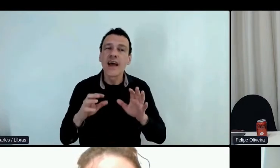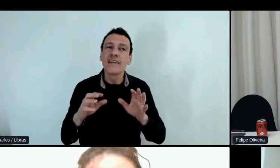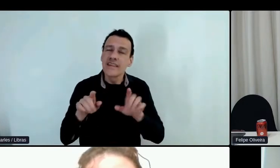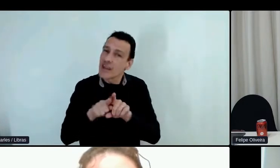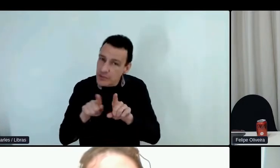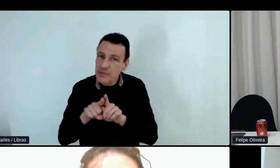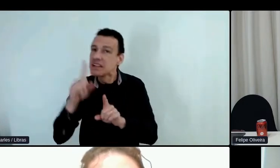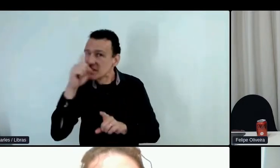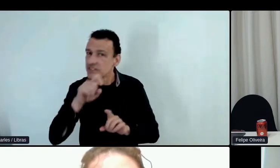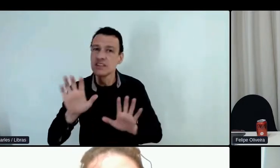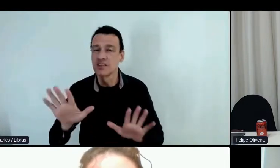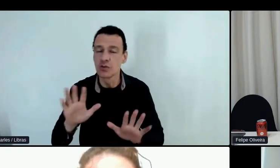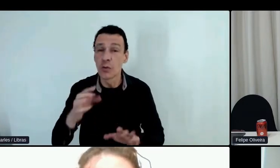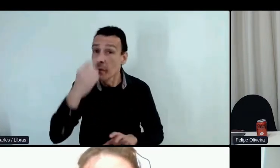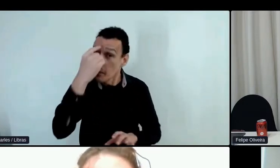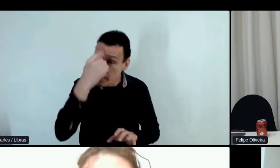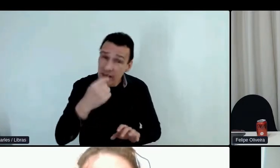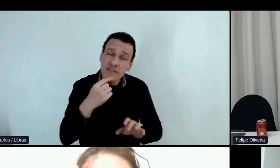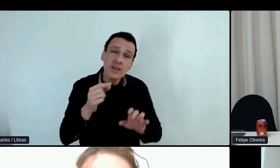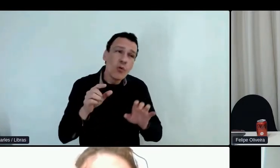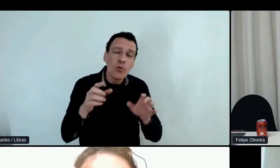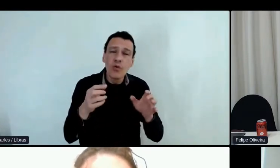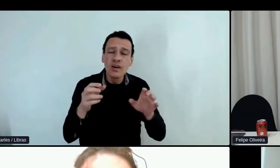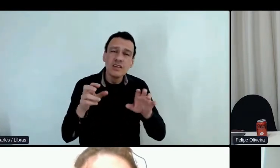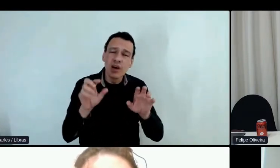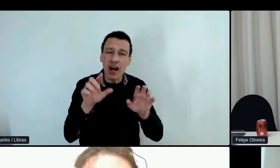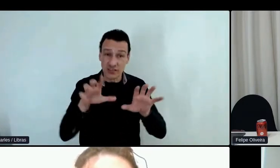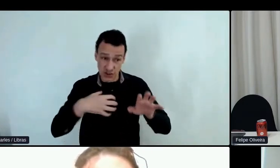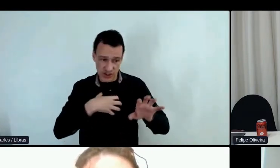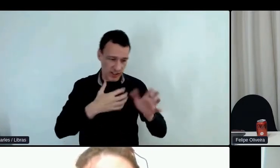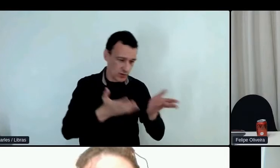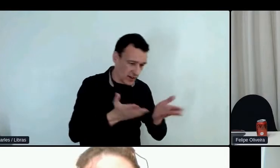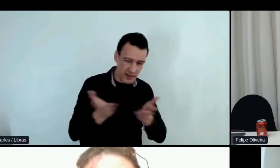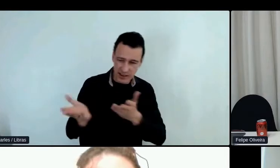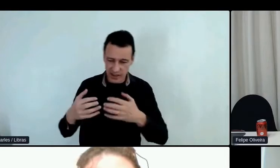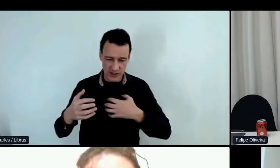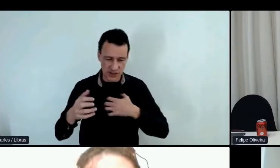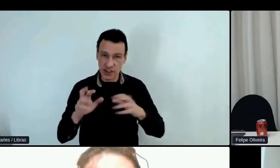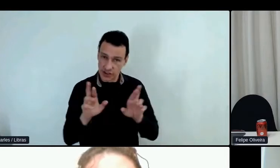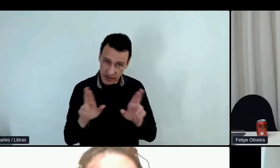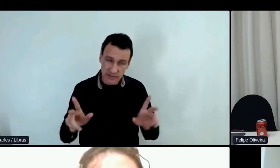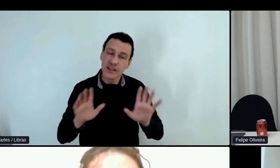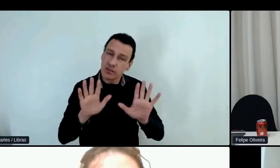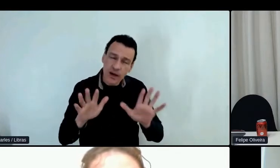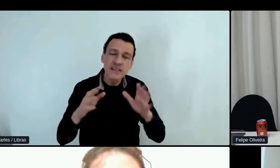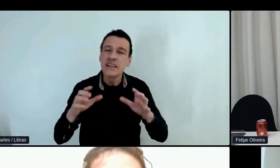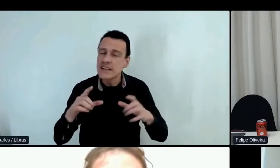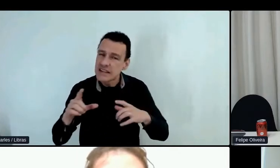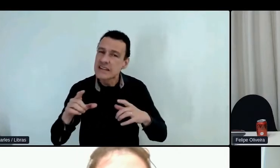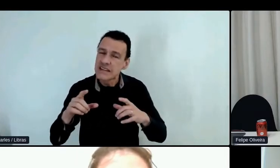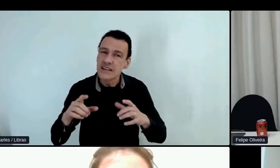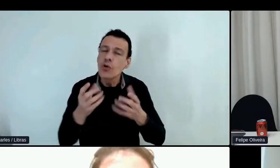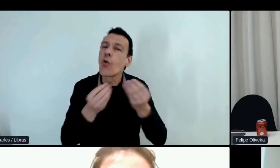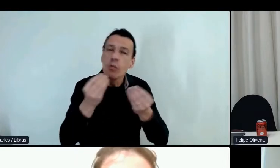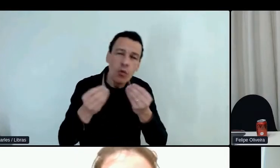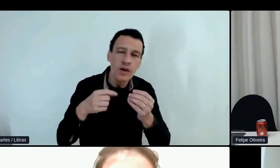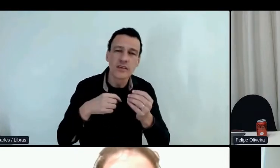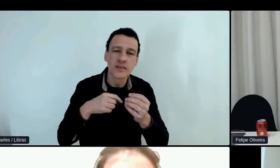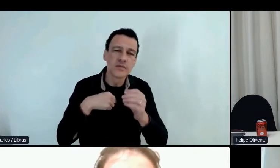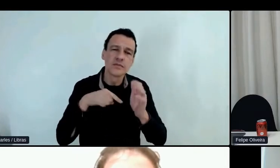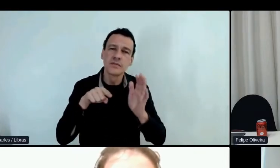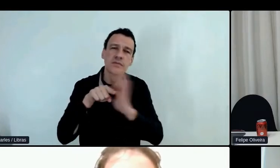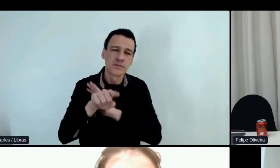que ou tem ou vão passar a ter algum nível de consciência, né? Mas a gente sabe que na faculdade você está lidando com pessoas com perfis até